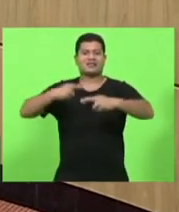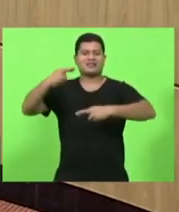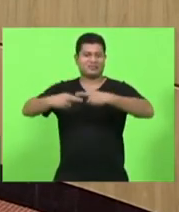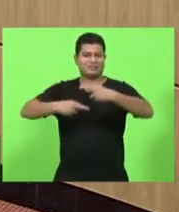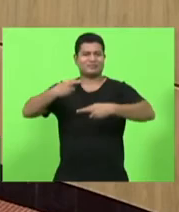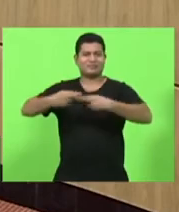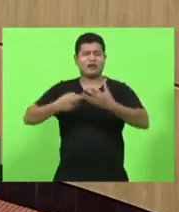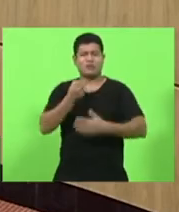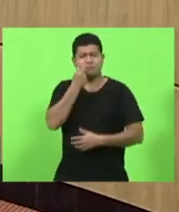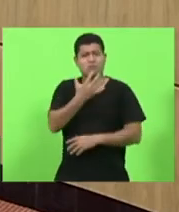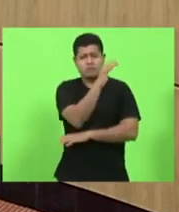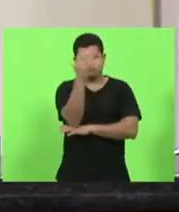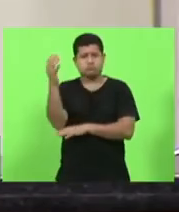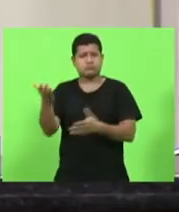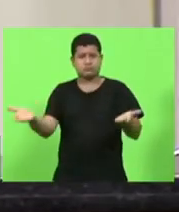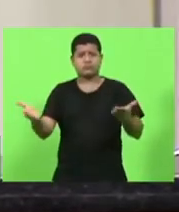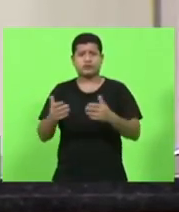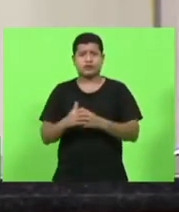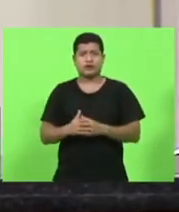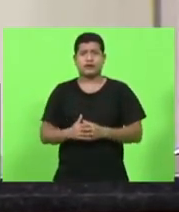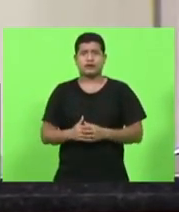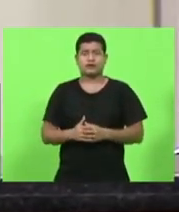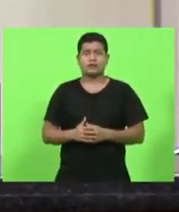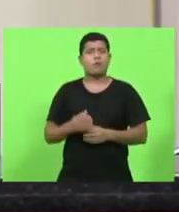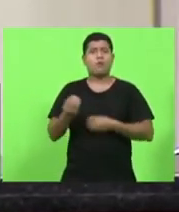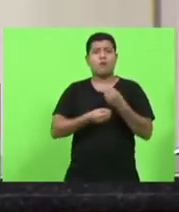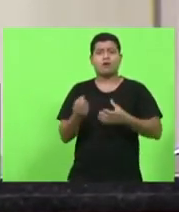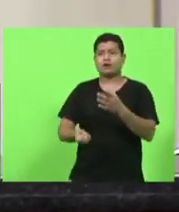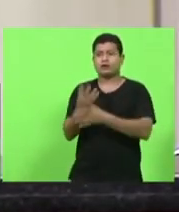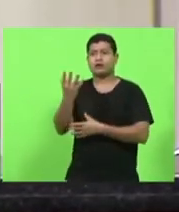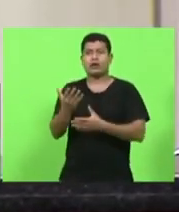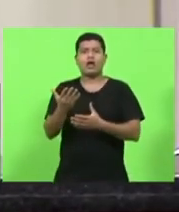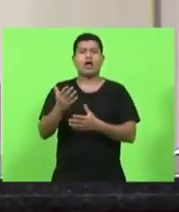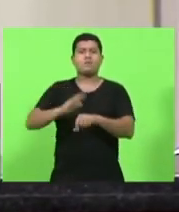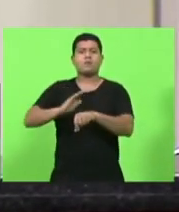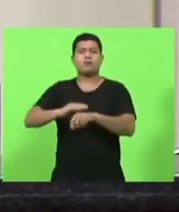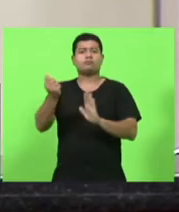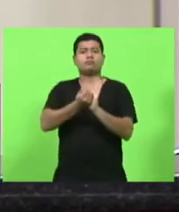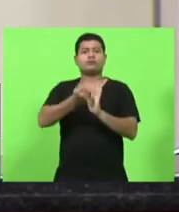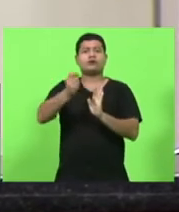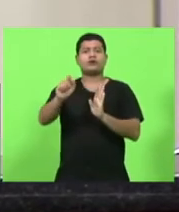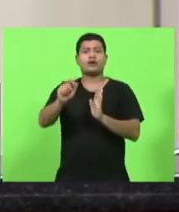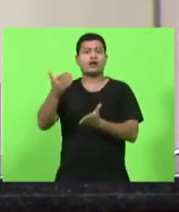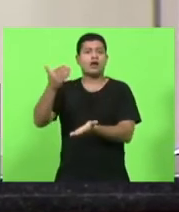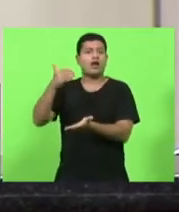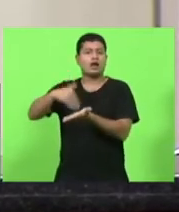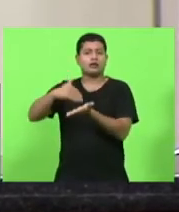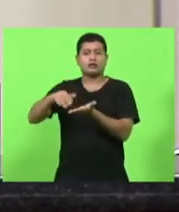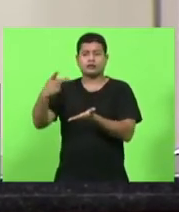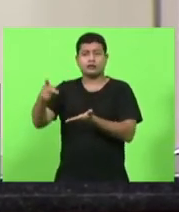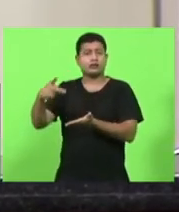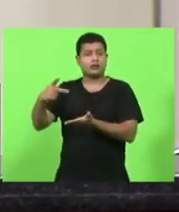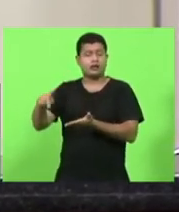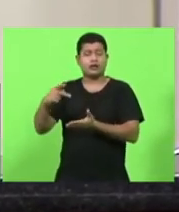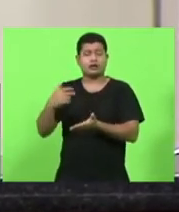para o meio ambiente. Quem que vai constituir e fazer o selo? A Secretaria de Desenvolvimento Econômico Sustentável,